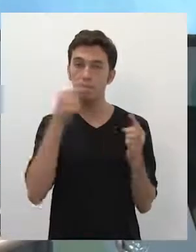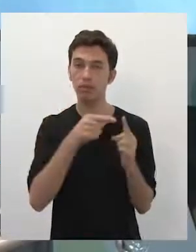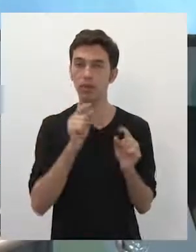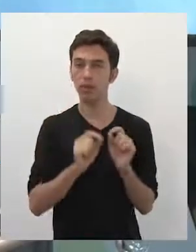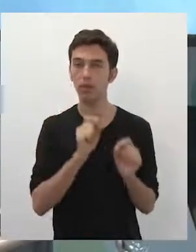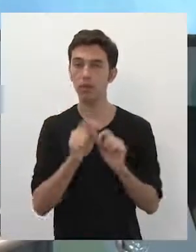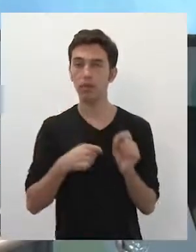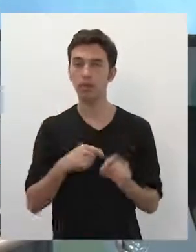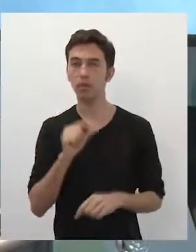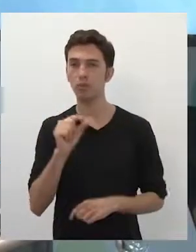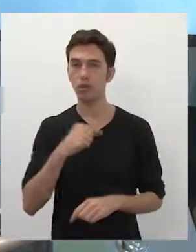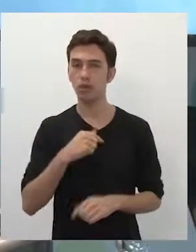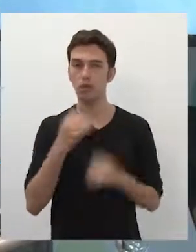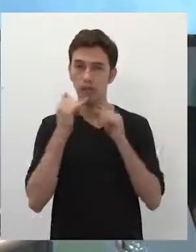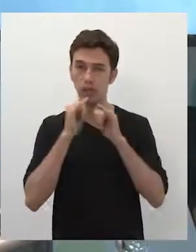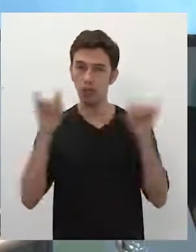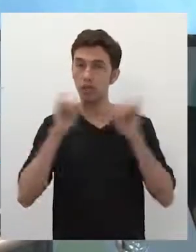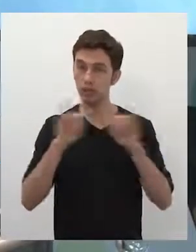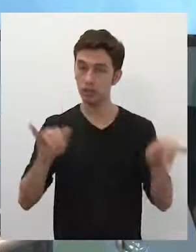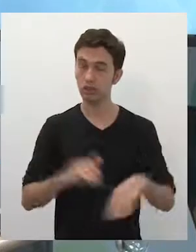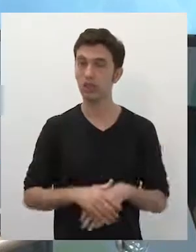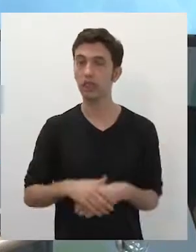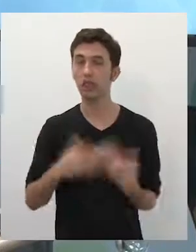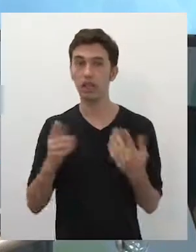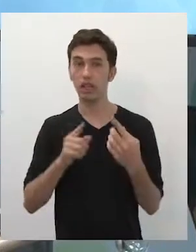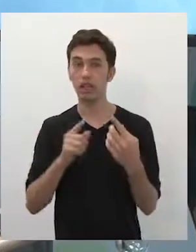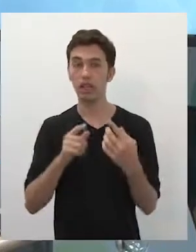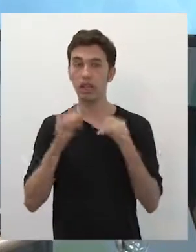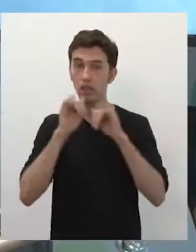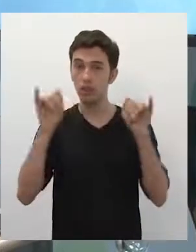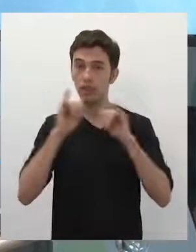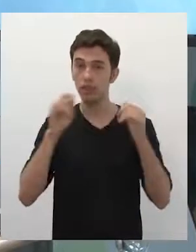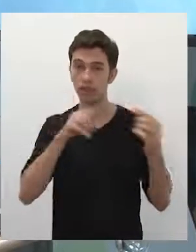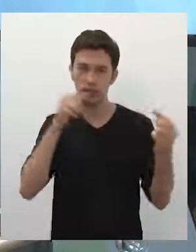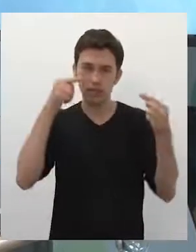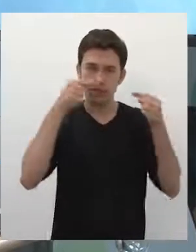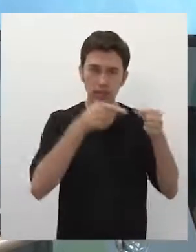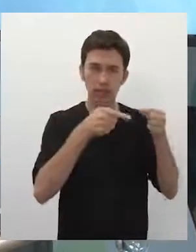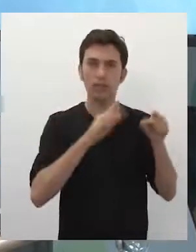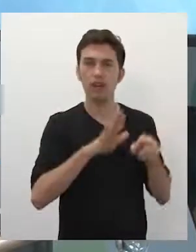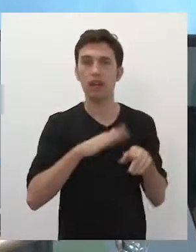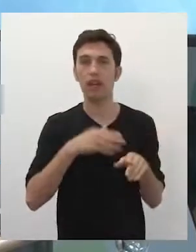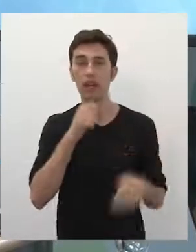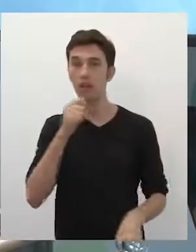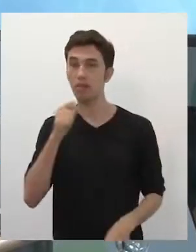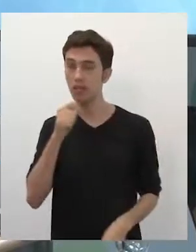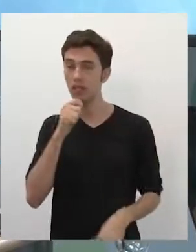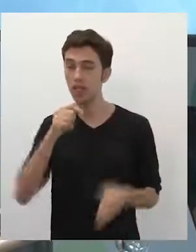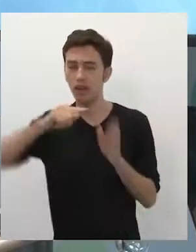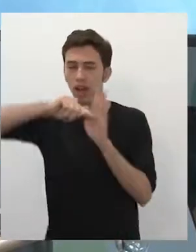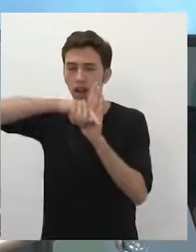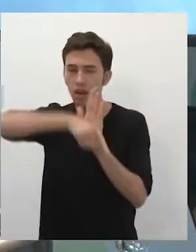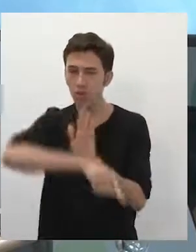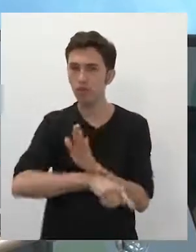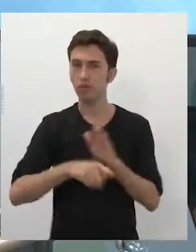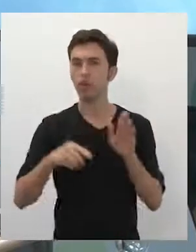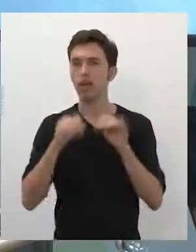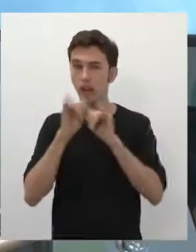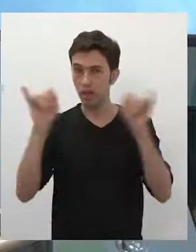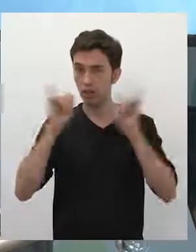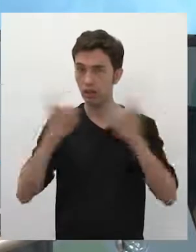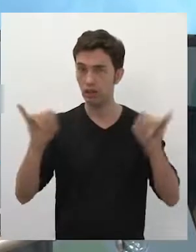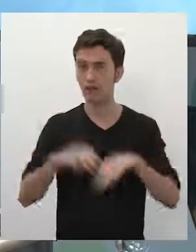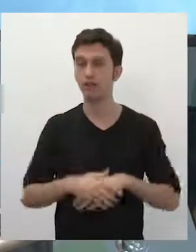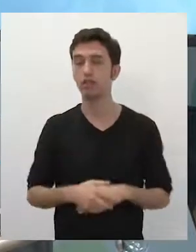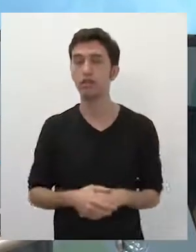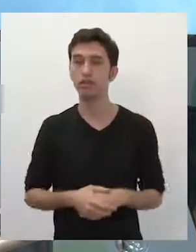mais uma notícia, né? Então, a notícia ela é mais objetiva e a reportagem ela vai aprofundar esse tema da notícia. Então, ela